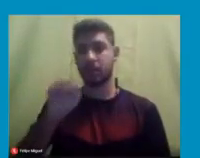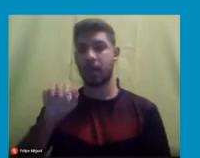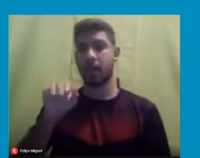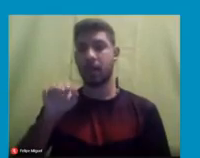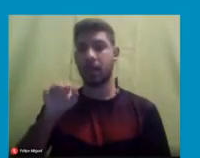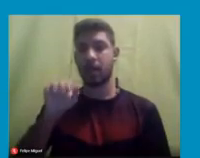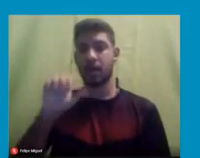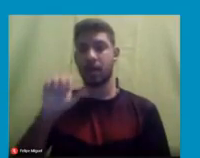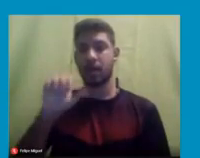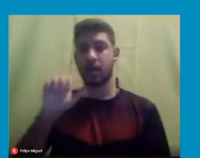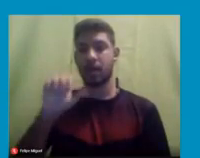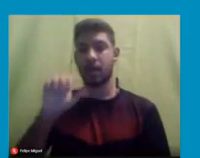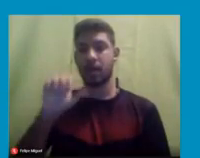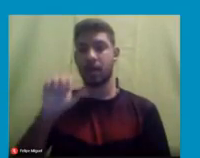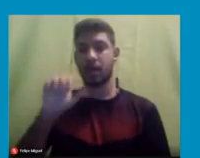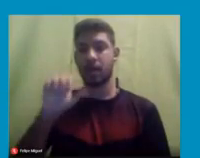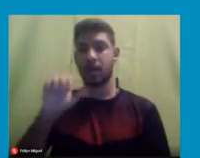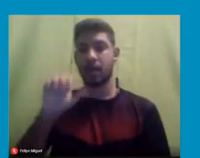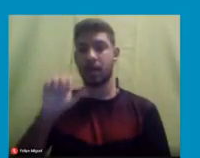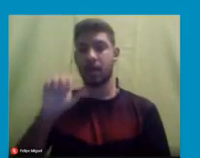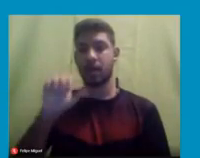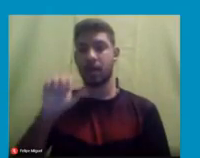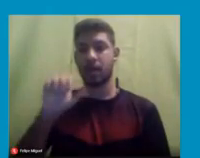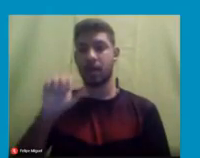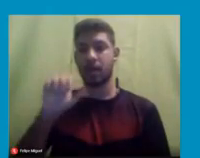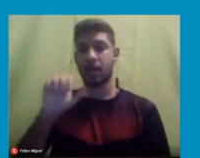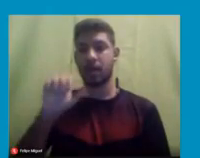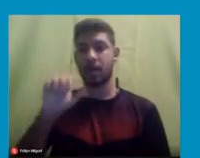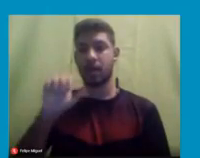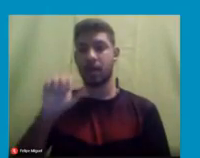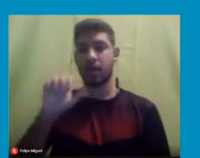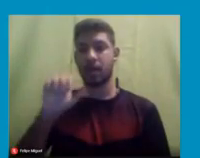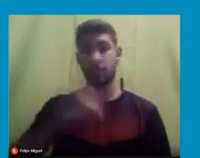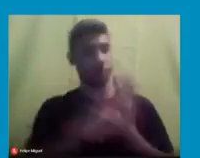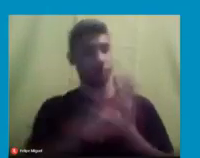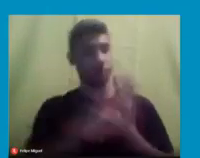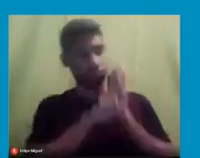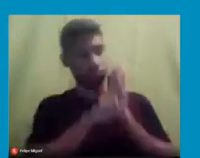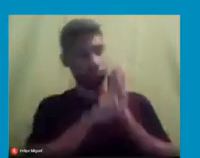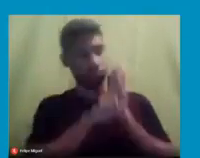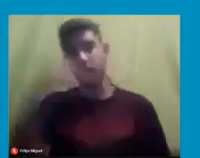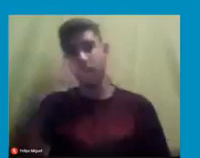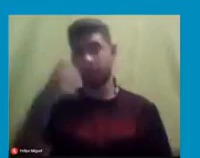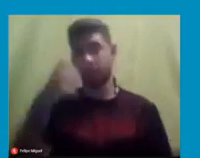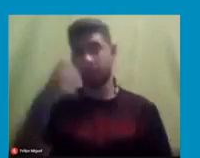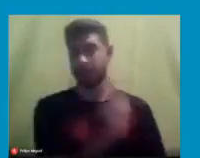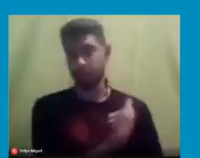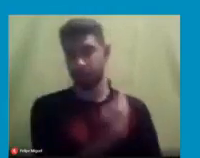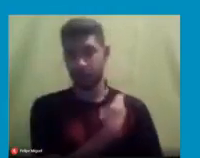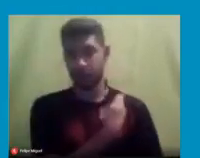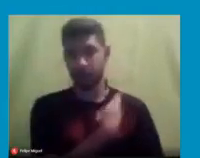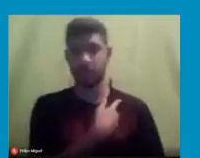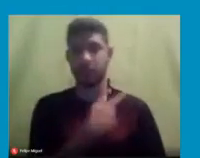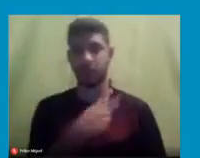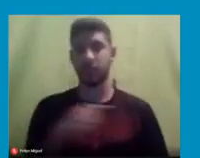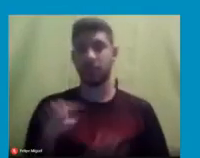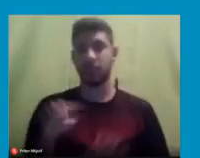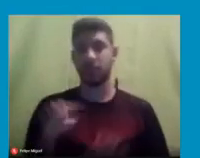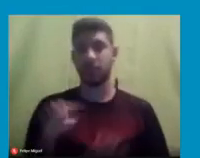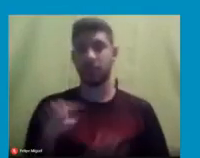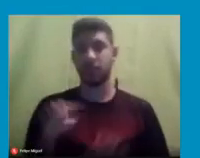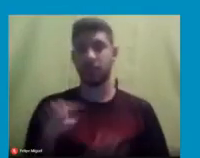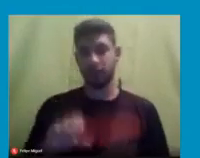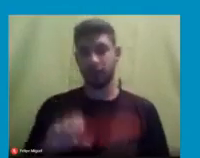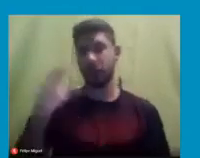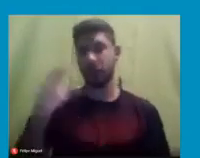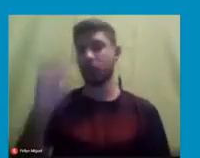lembrei, e aí eu acho que eu tenho uma responsabilidade, como eu fui a primeira gestora do sistema de cotas para negras e negros da Universidade de